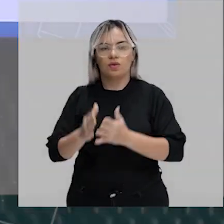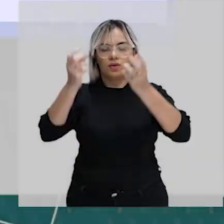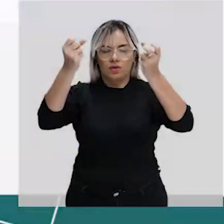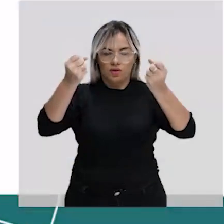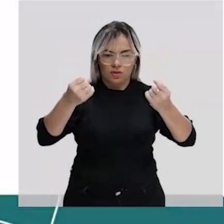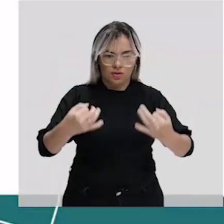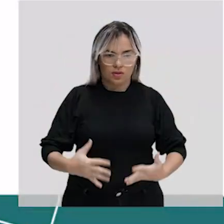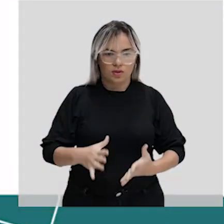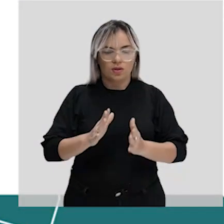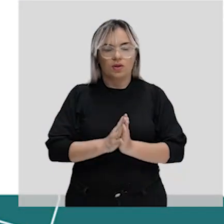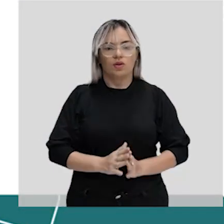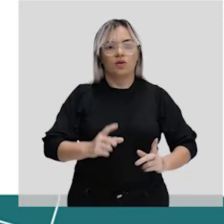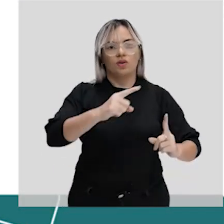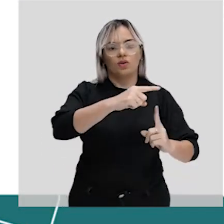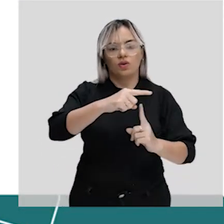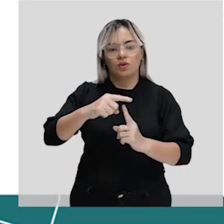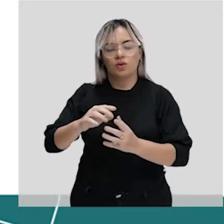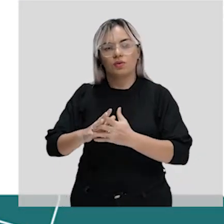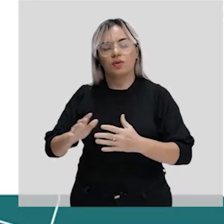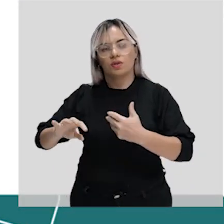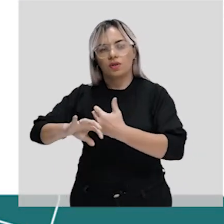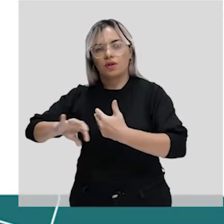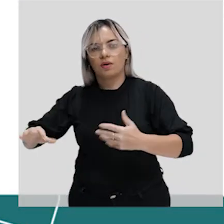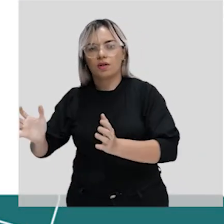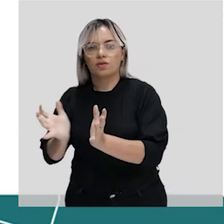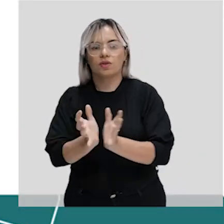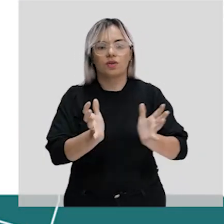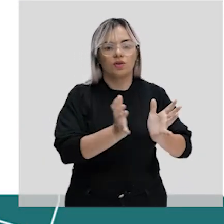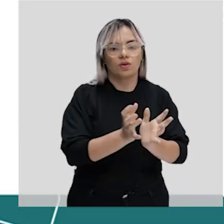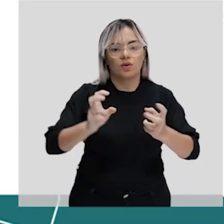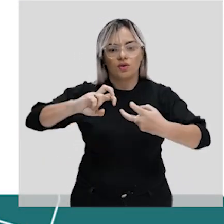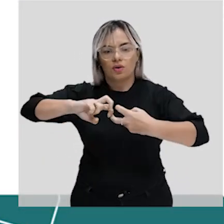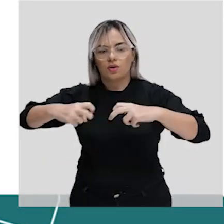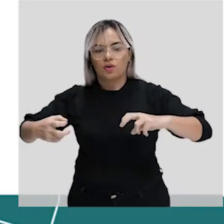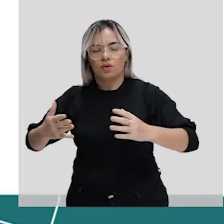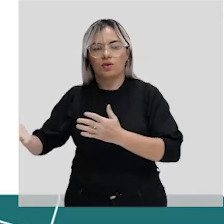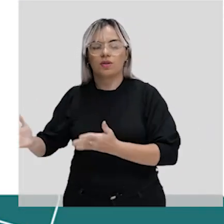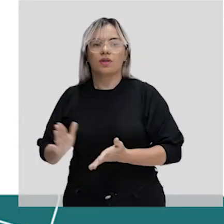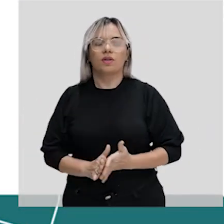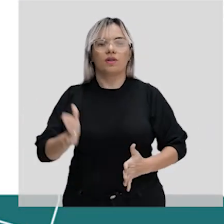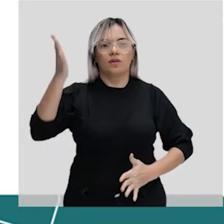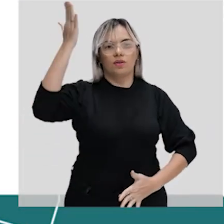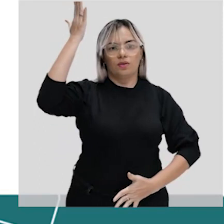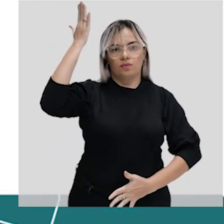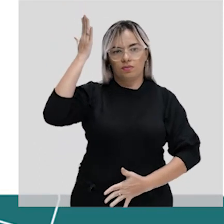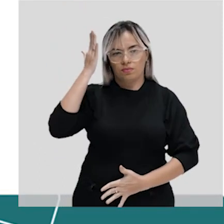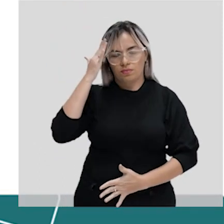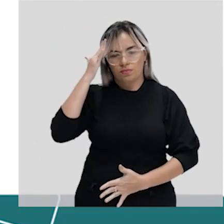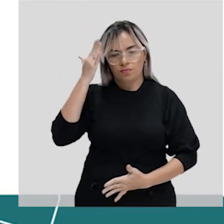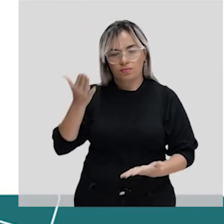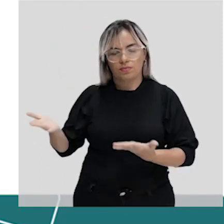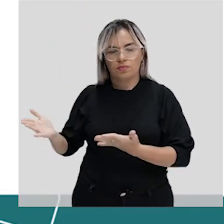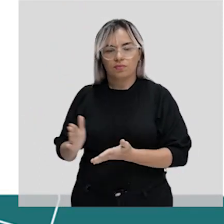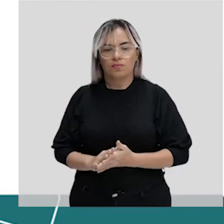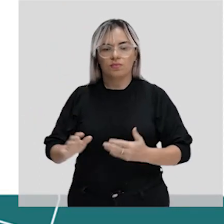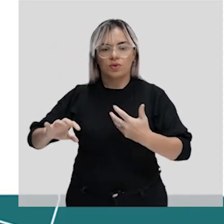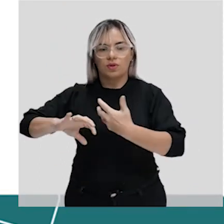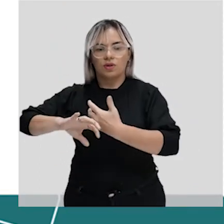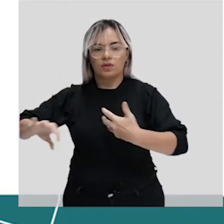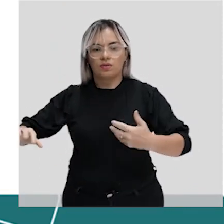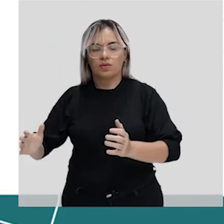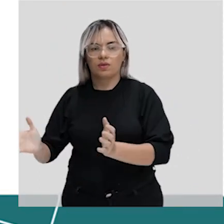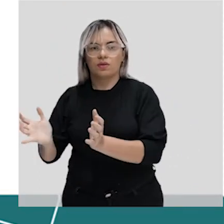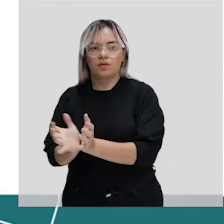de isolamento reprodutivo, tá? Pessoal, para você entender aqui o isolamento